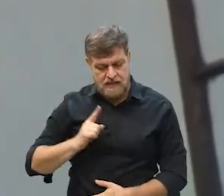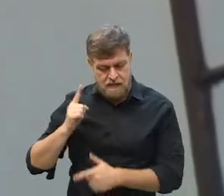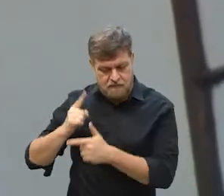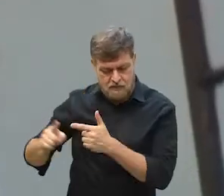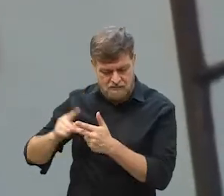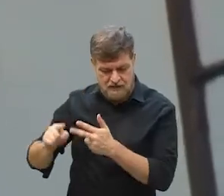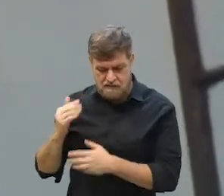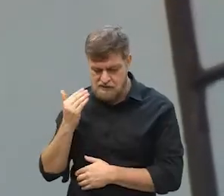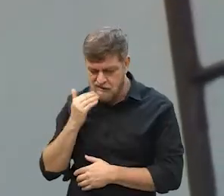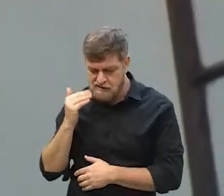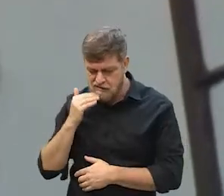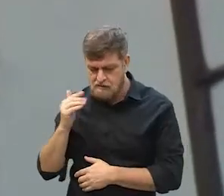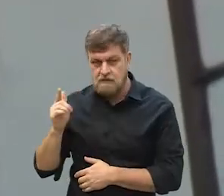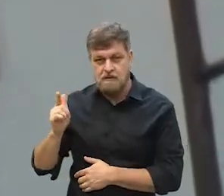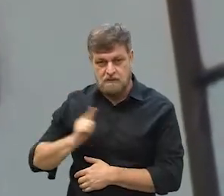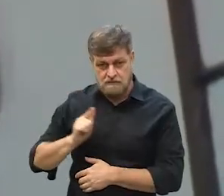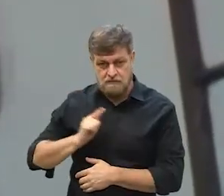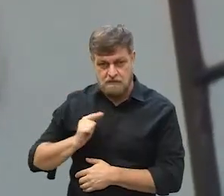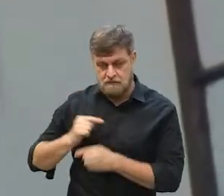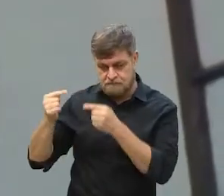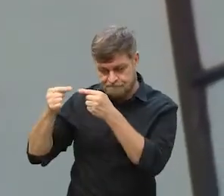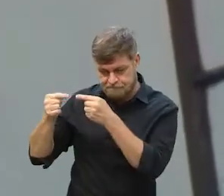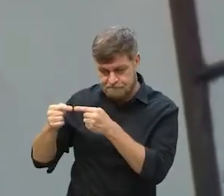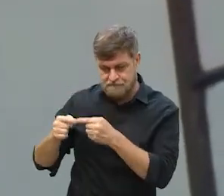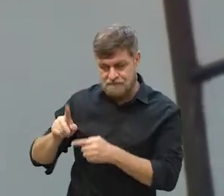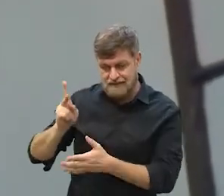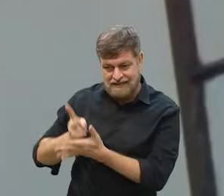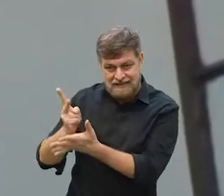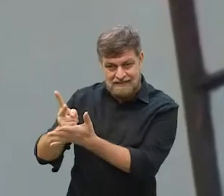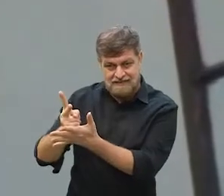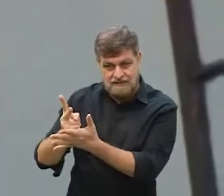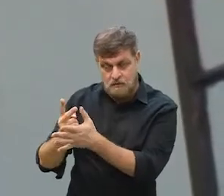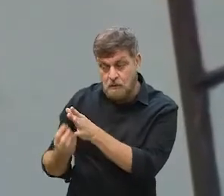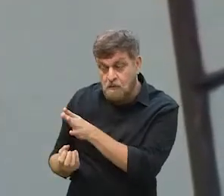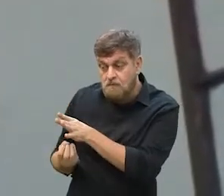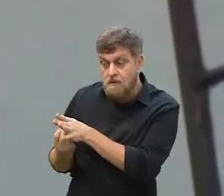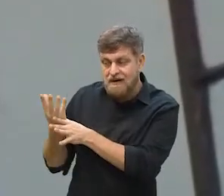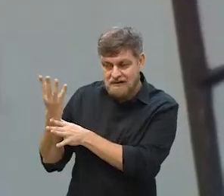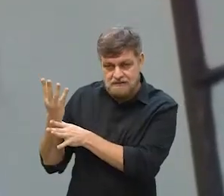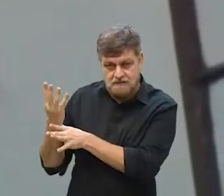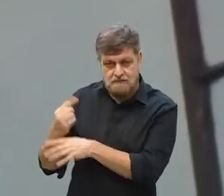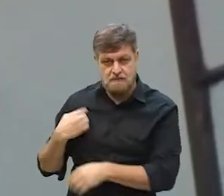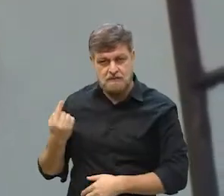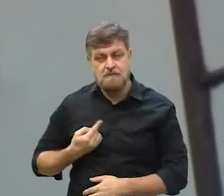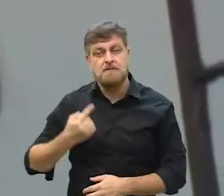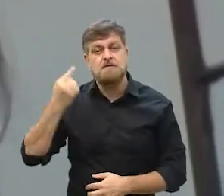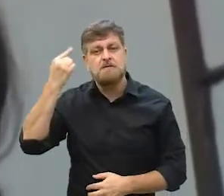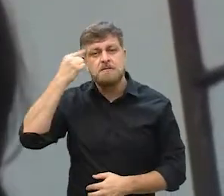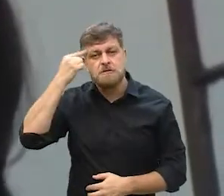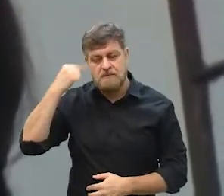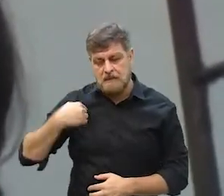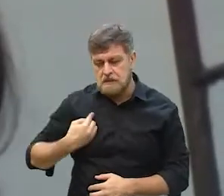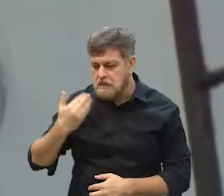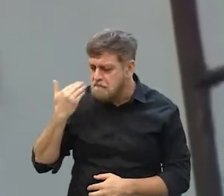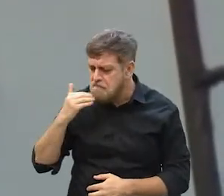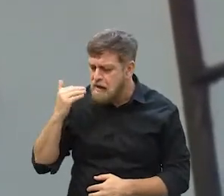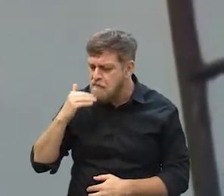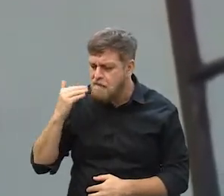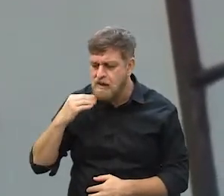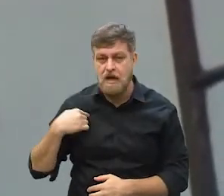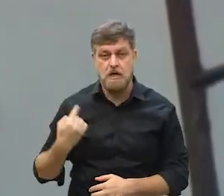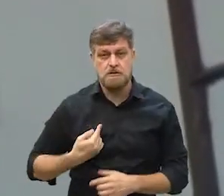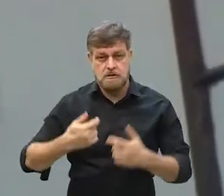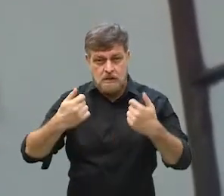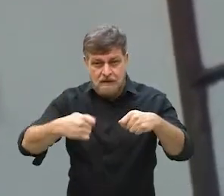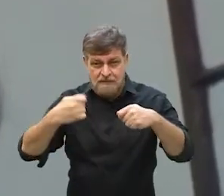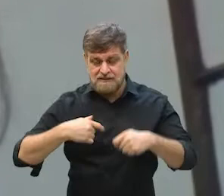A fragilidade diz respeito sempre à nossa formação. Então, quando pensamos nas nossas fragilidades, nós